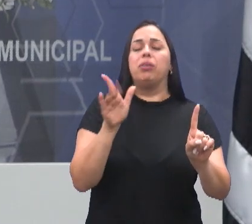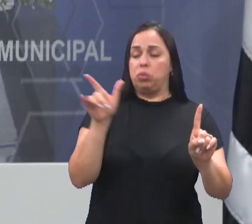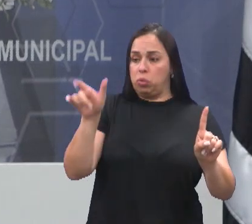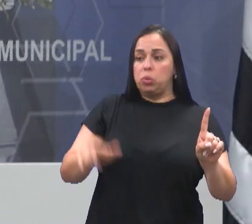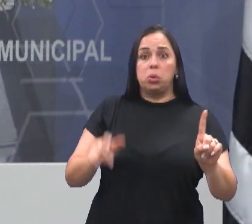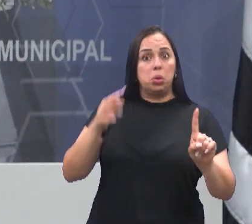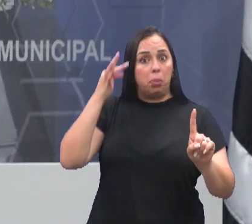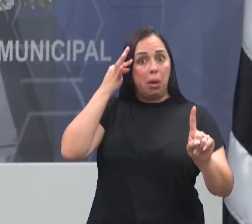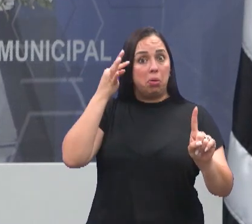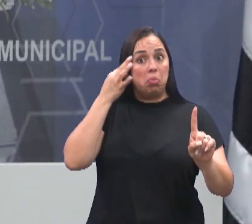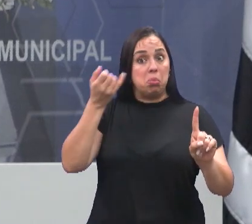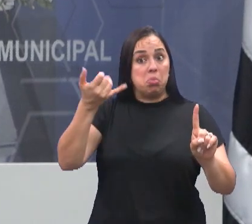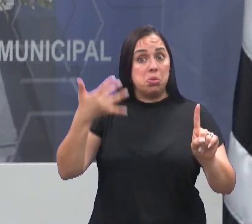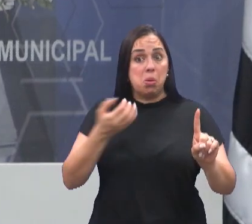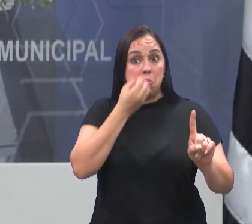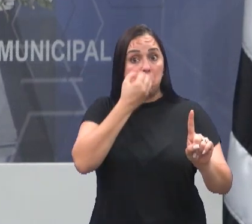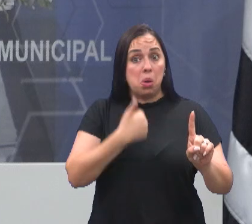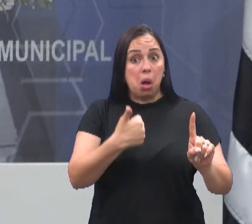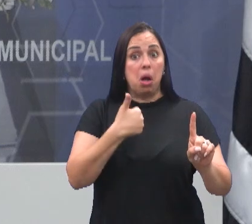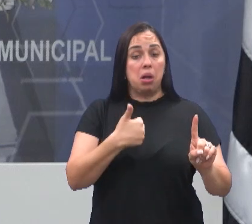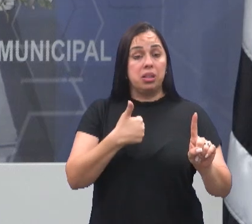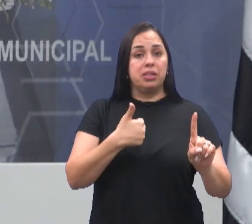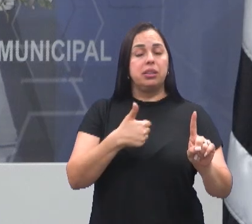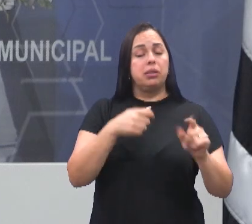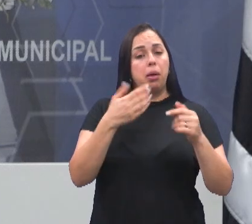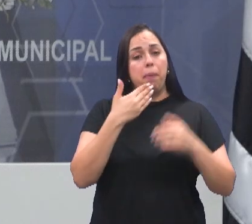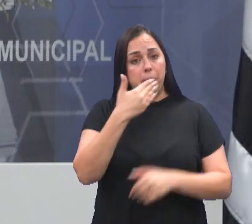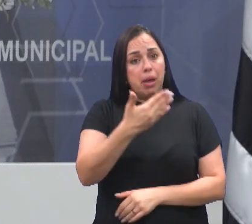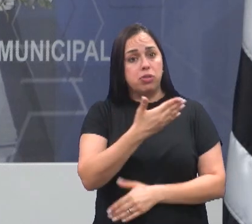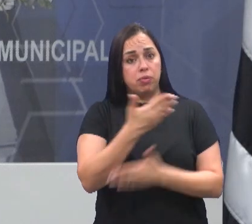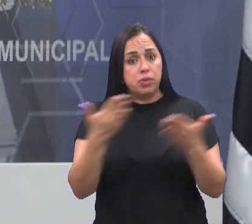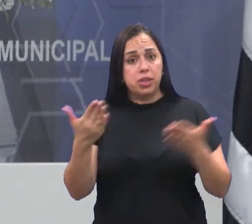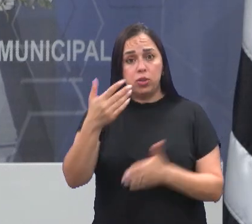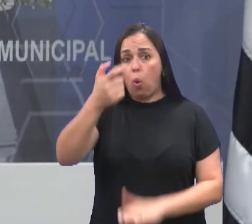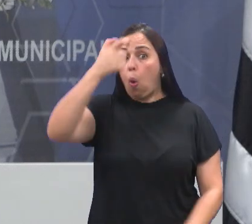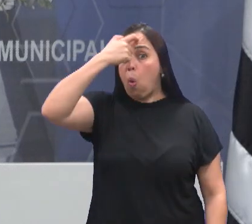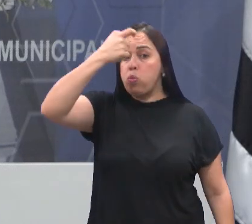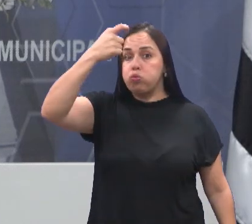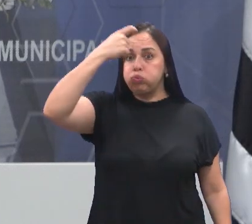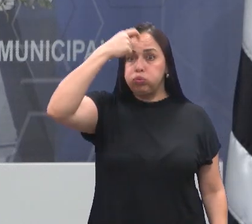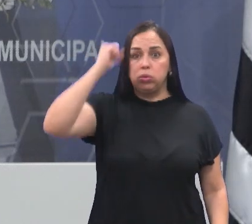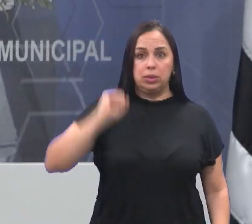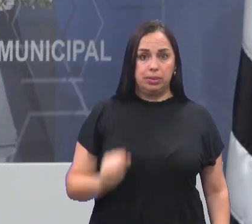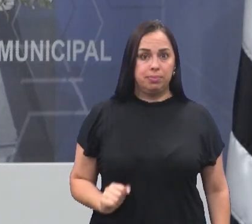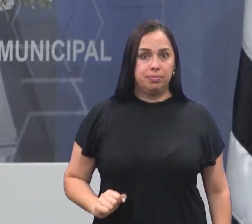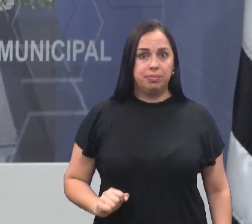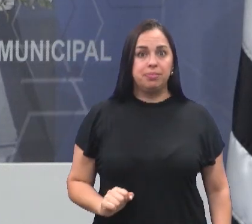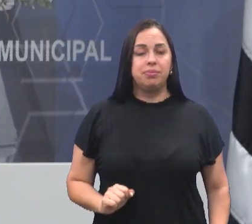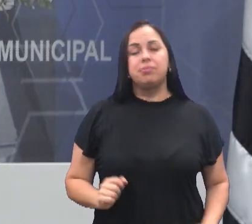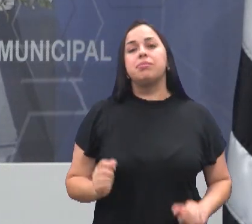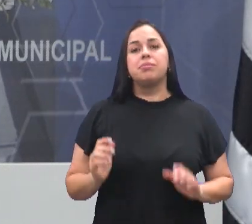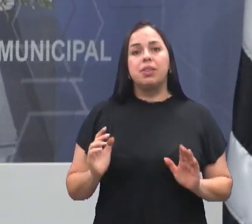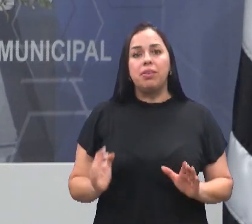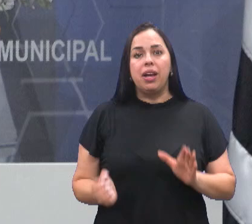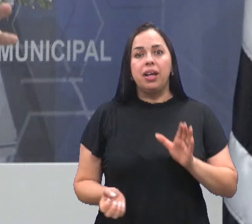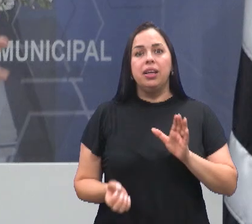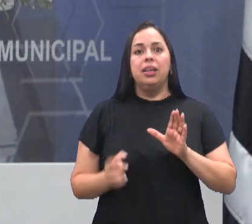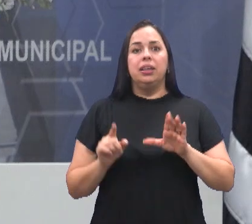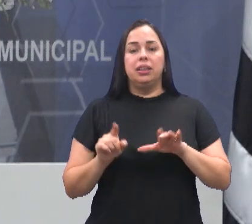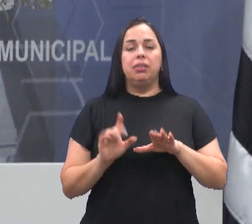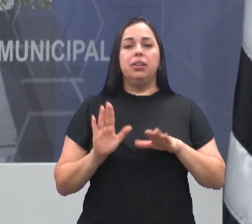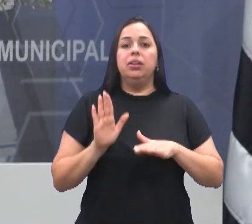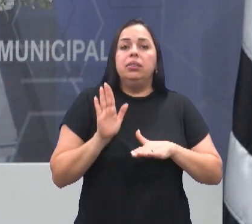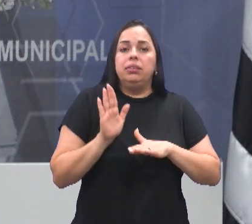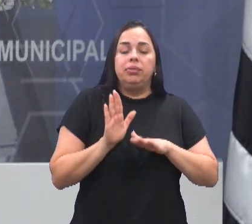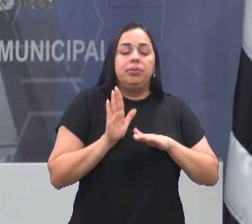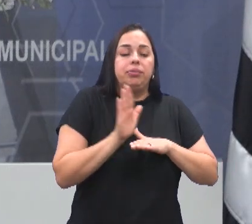eu peço aqui é consciência nesse voto, né, que vai criar uma cadeia de auxílio a